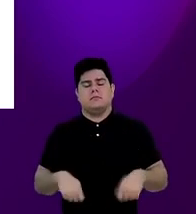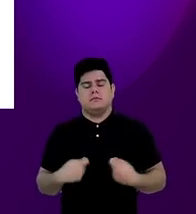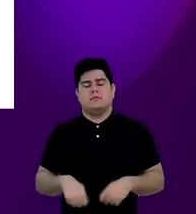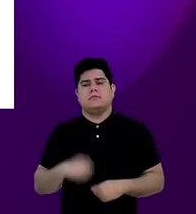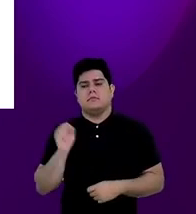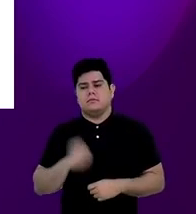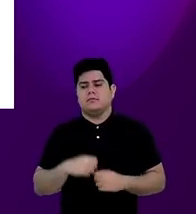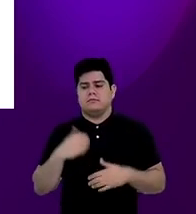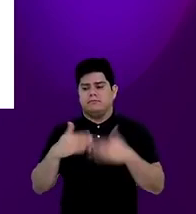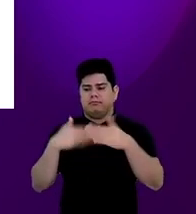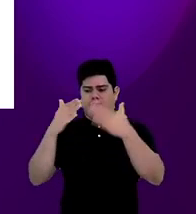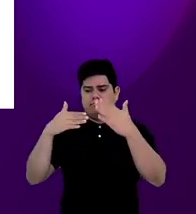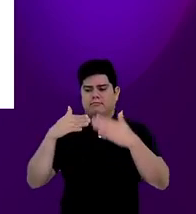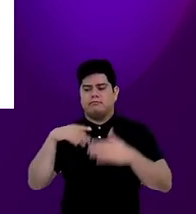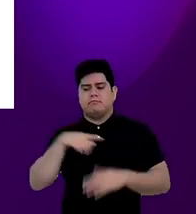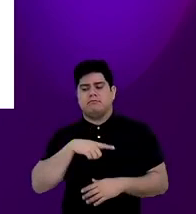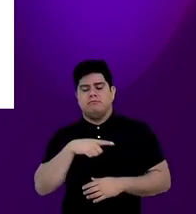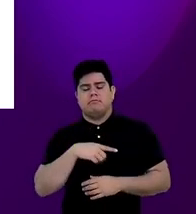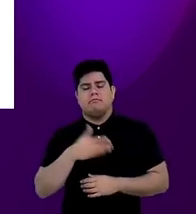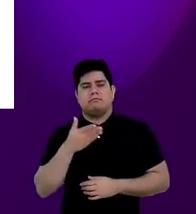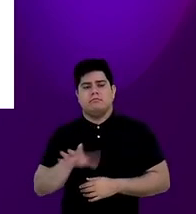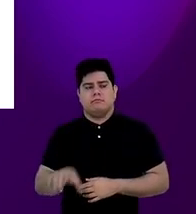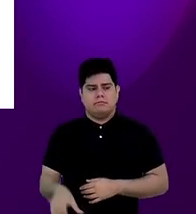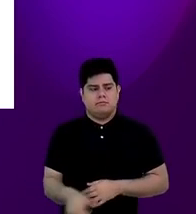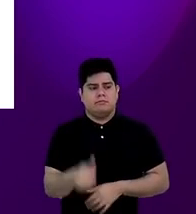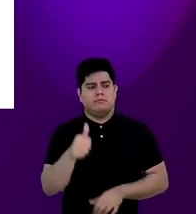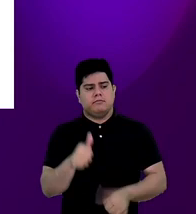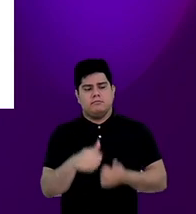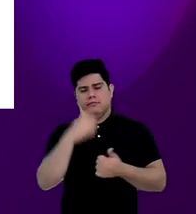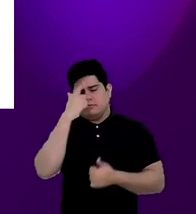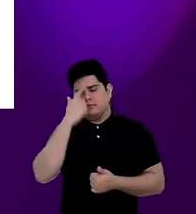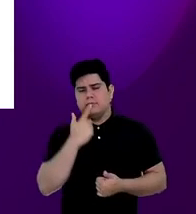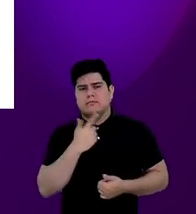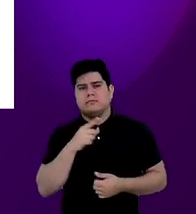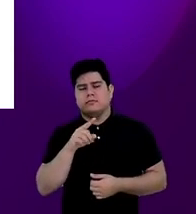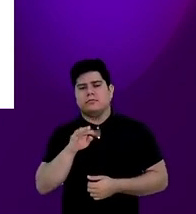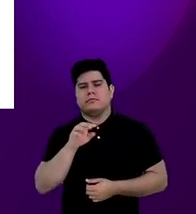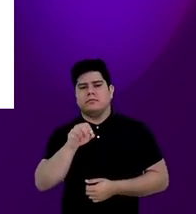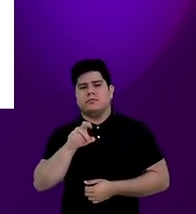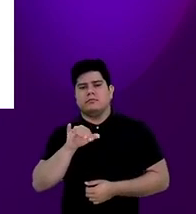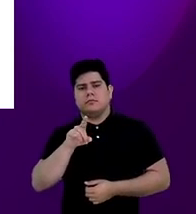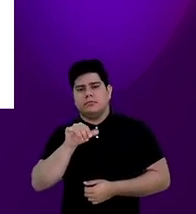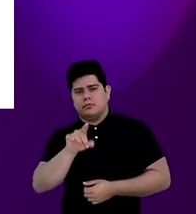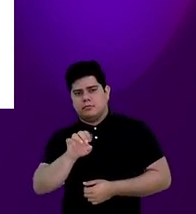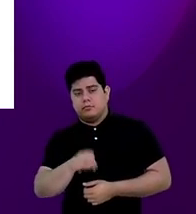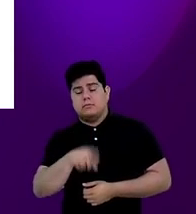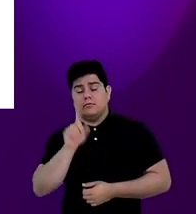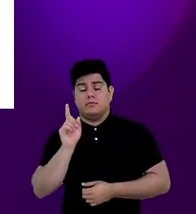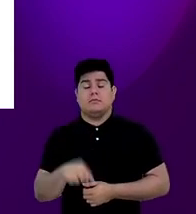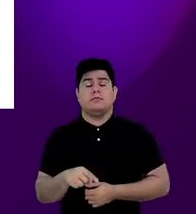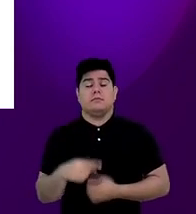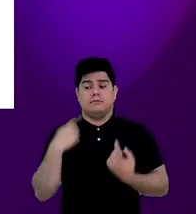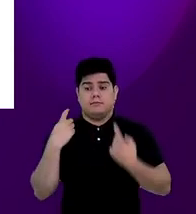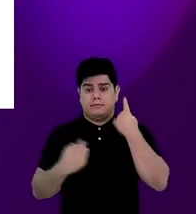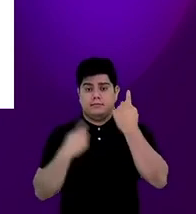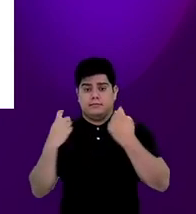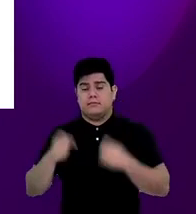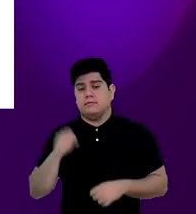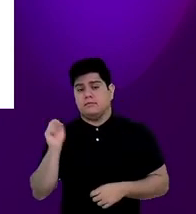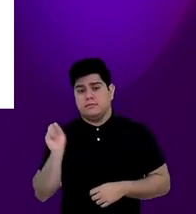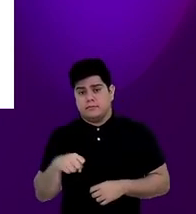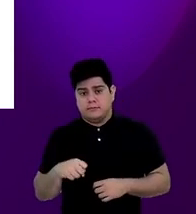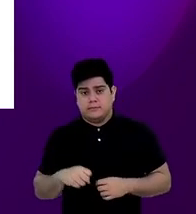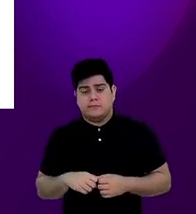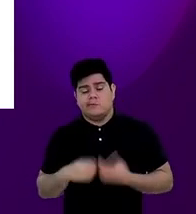de evolução em melhorando aí o perfil de toxicidade, que ainda é preocupante, né? A